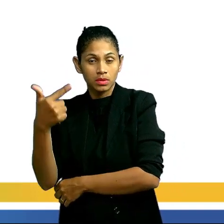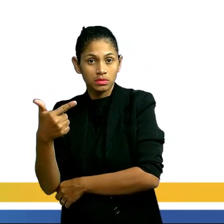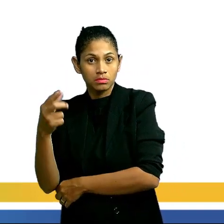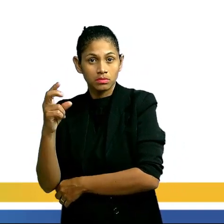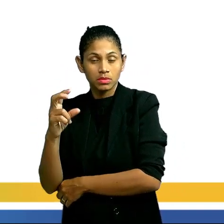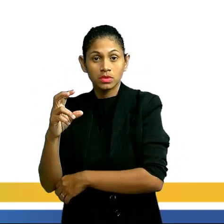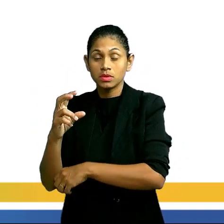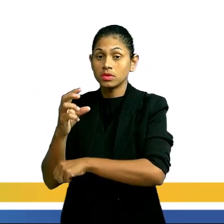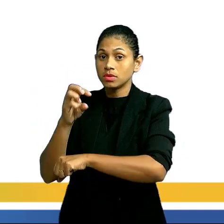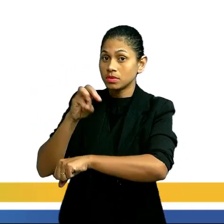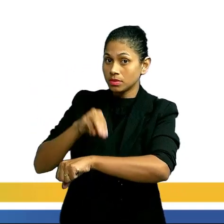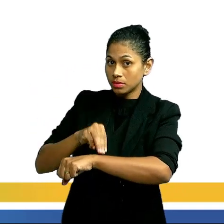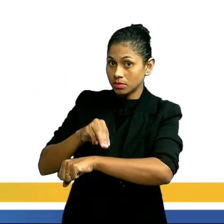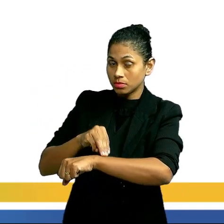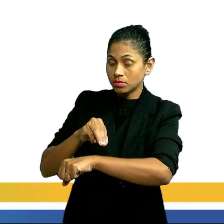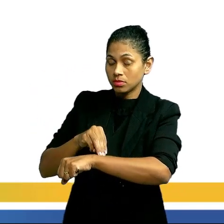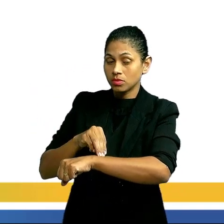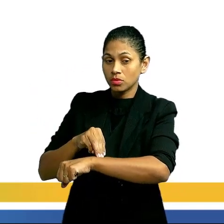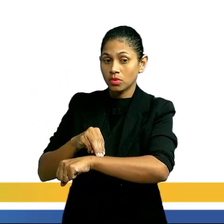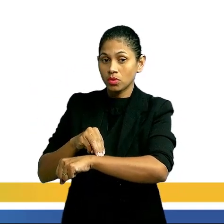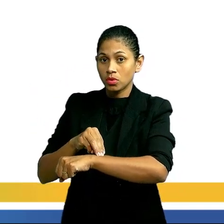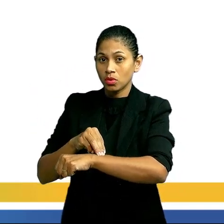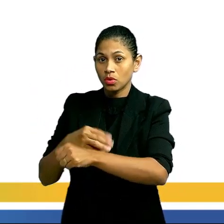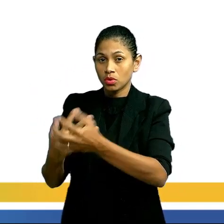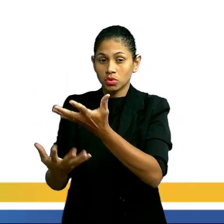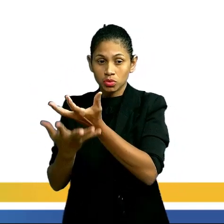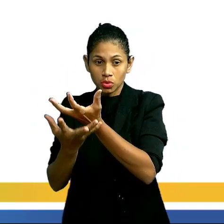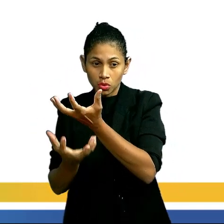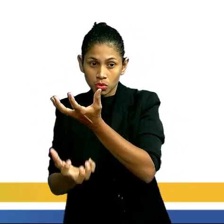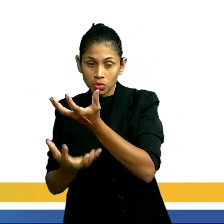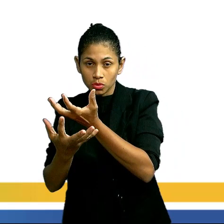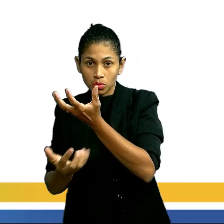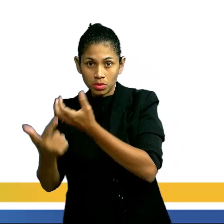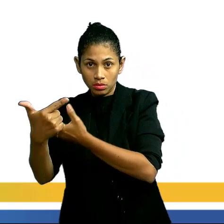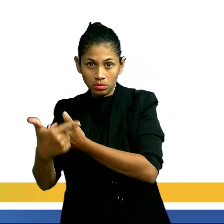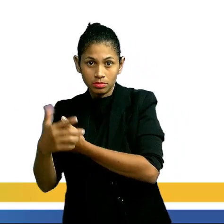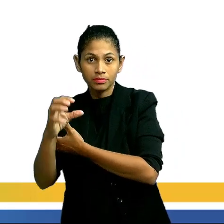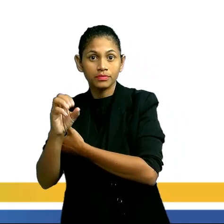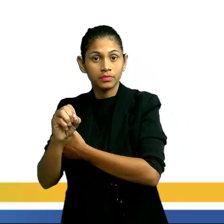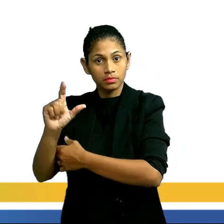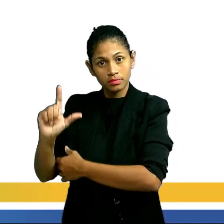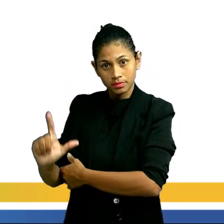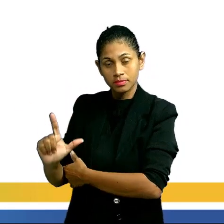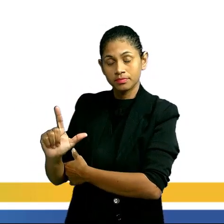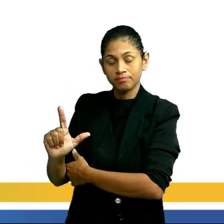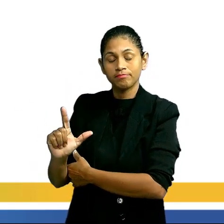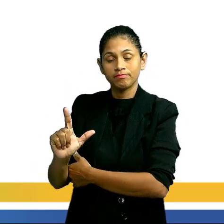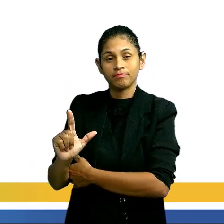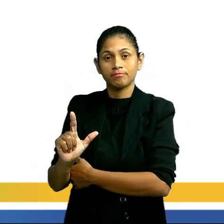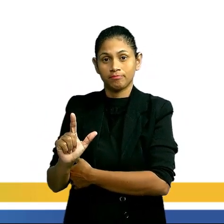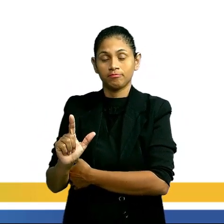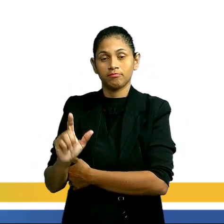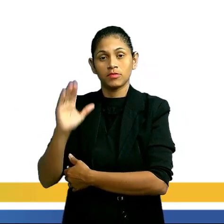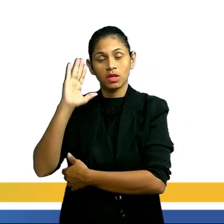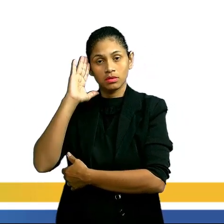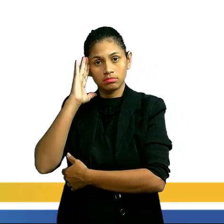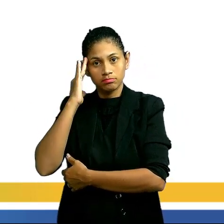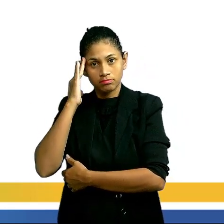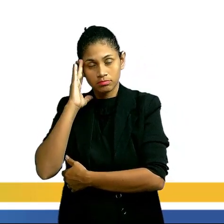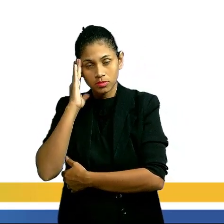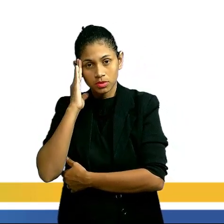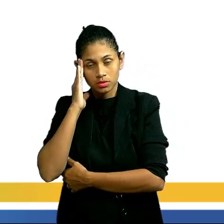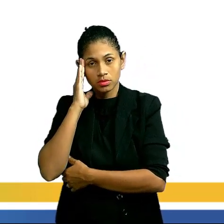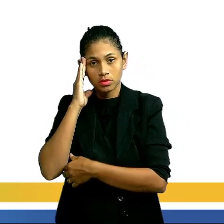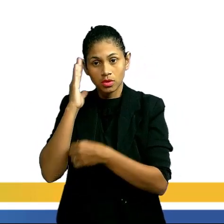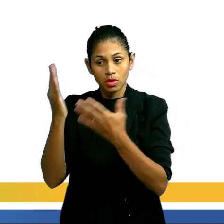20 litros por minuto. Eu fiz isso de forma compassada para você entender os dois